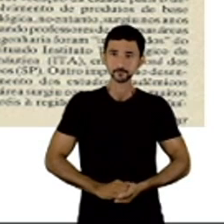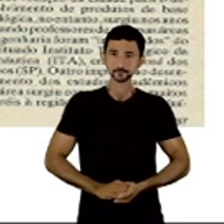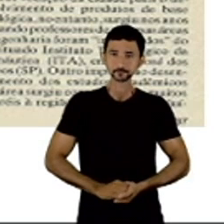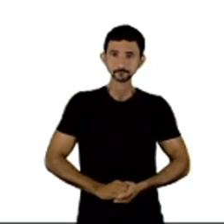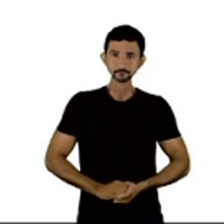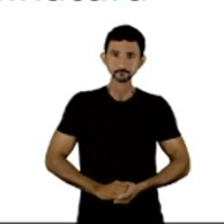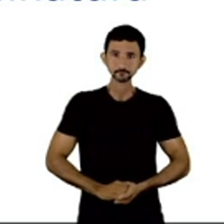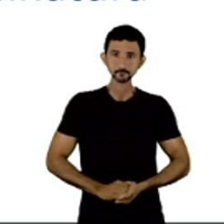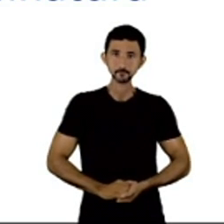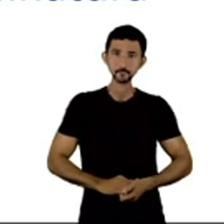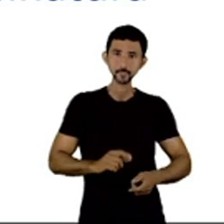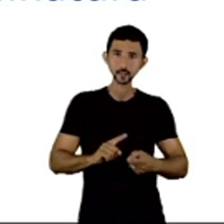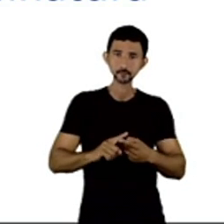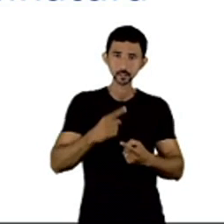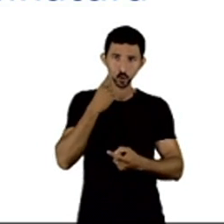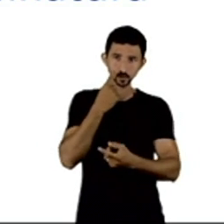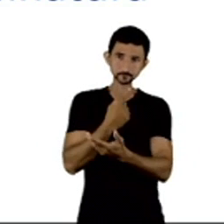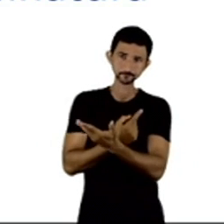Veja ainda